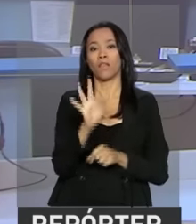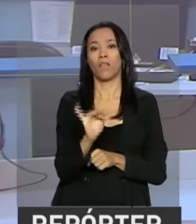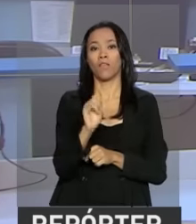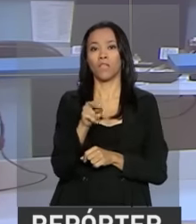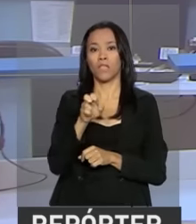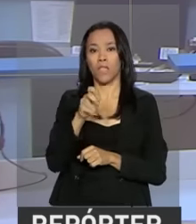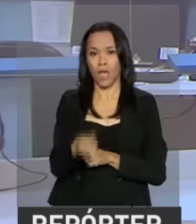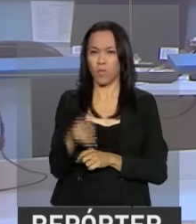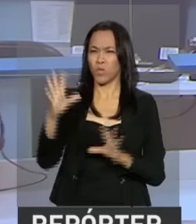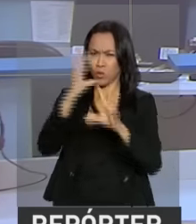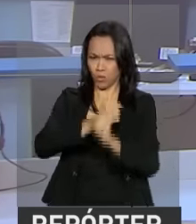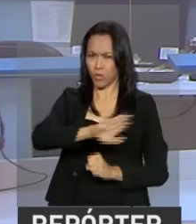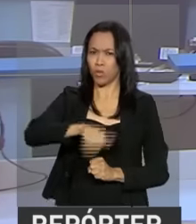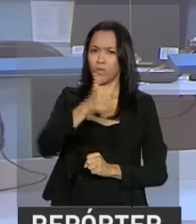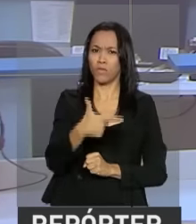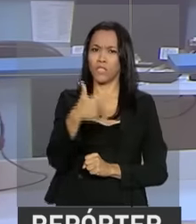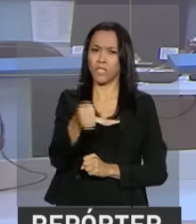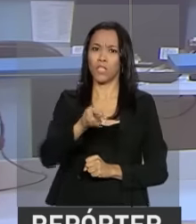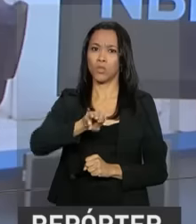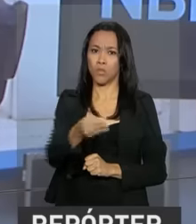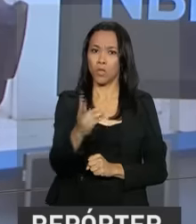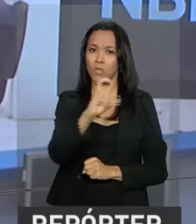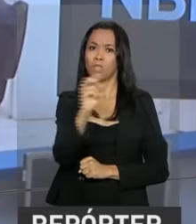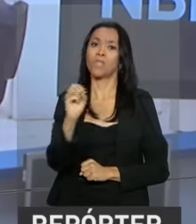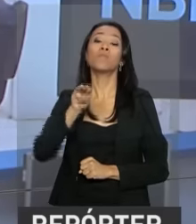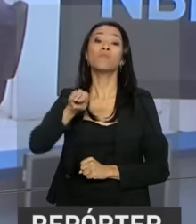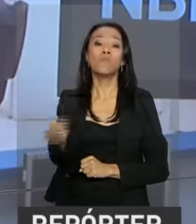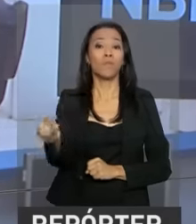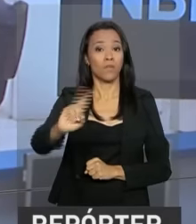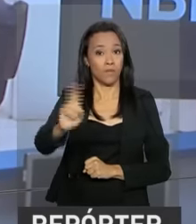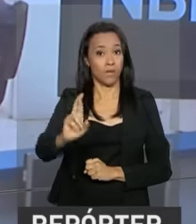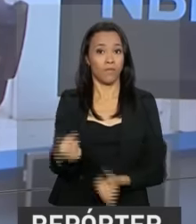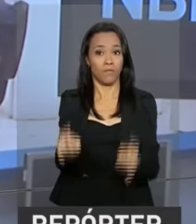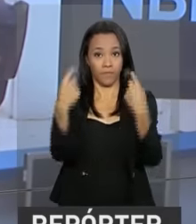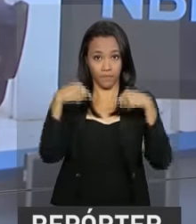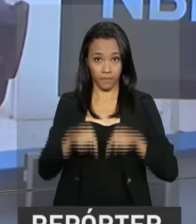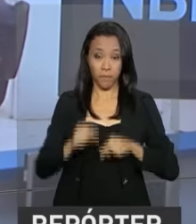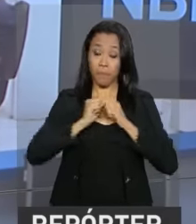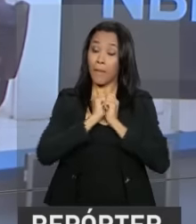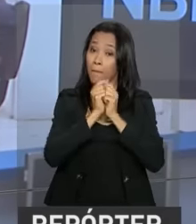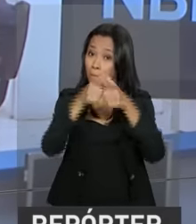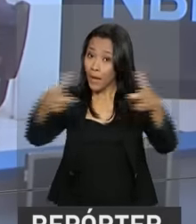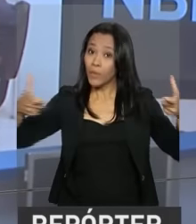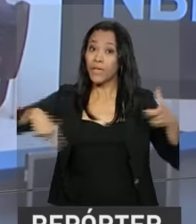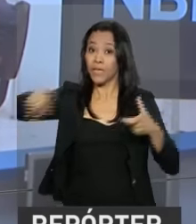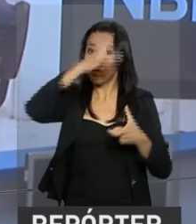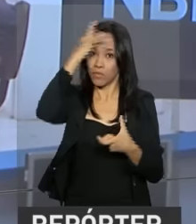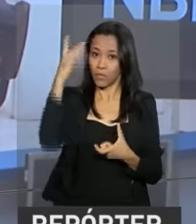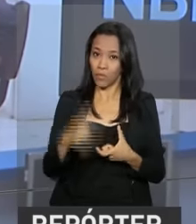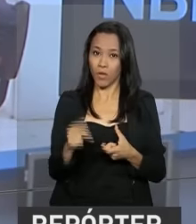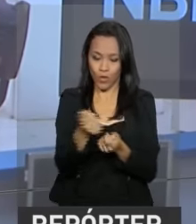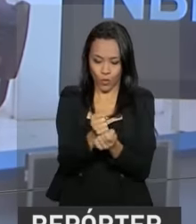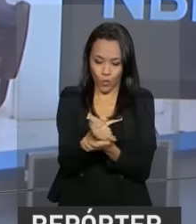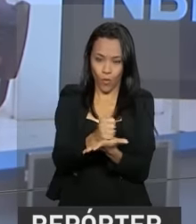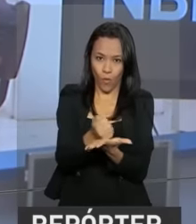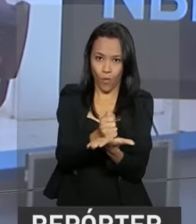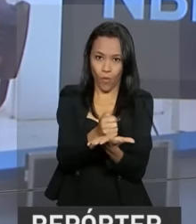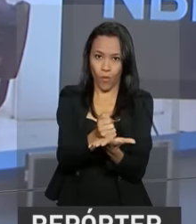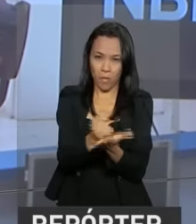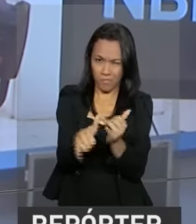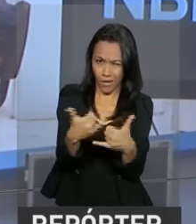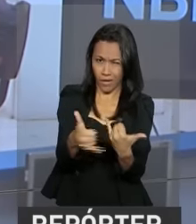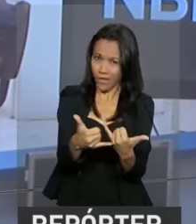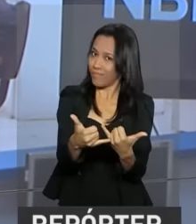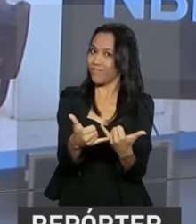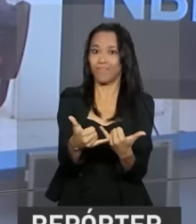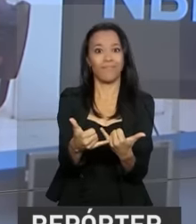r7 milhões e me e para muitos brasileiros o o jogo eletrônico deixou de ser uma brincadeira e passou a